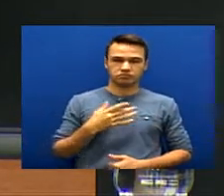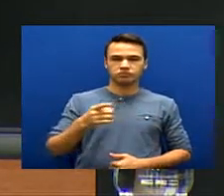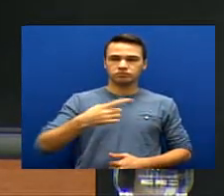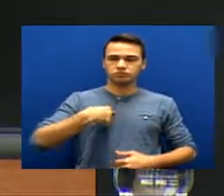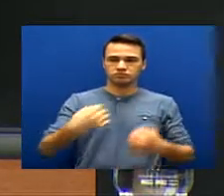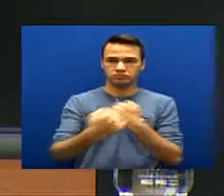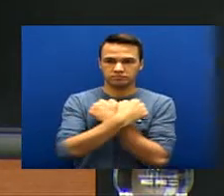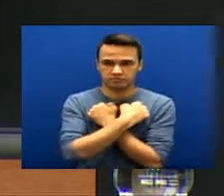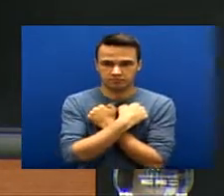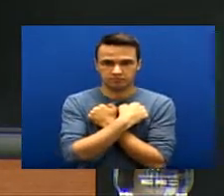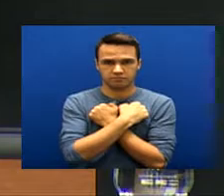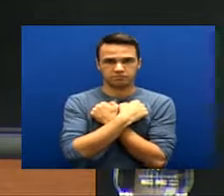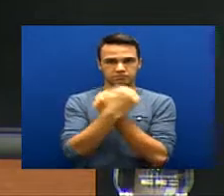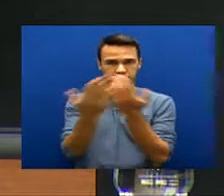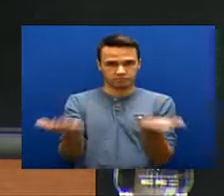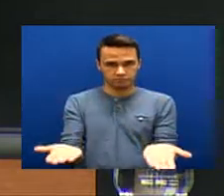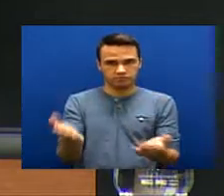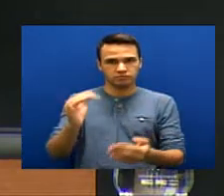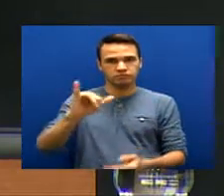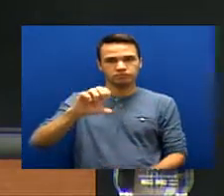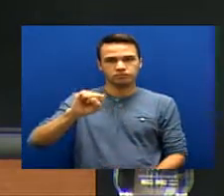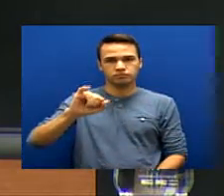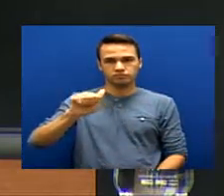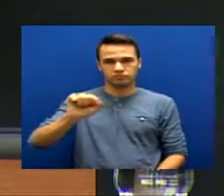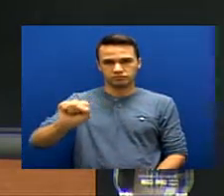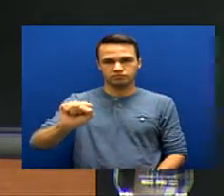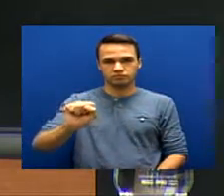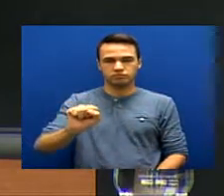Crepaldi, né, que,